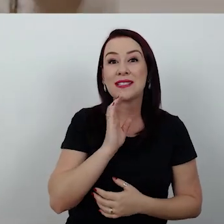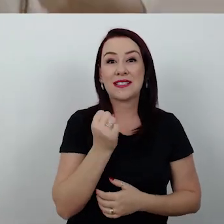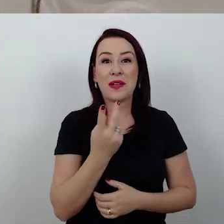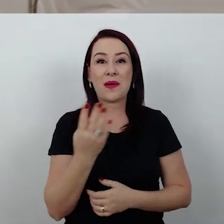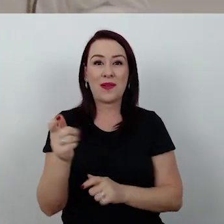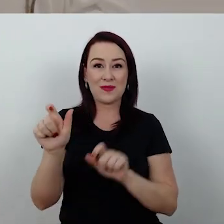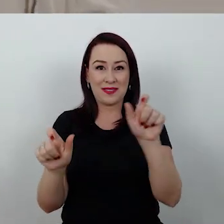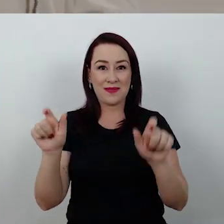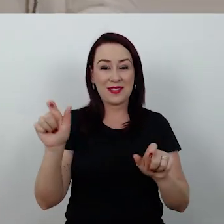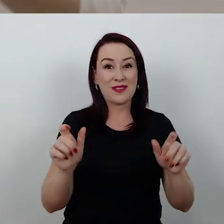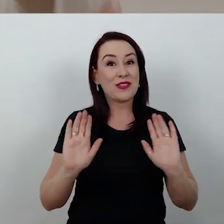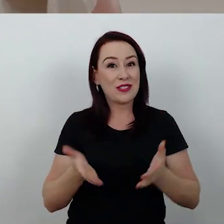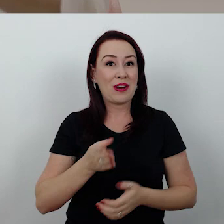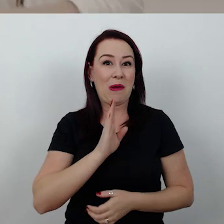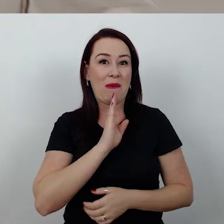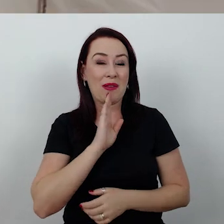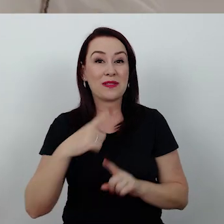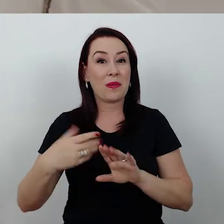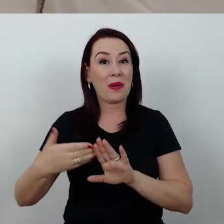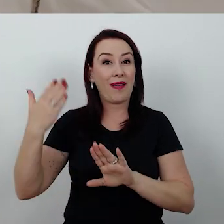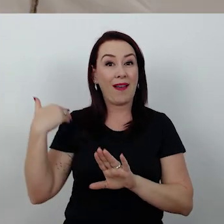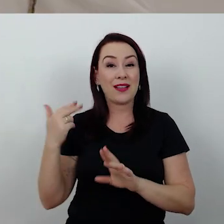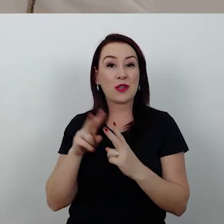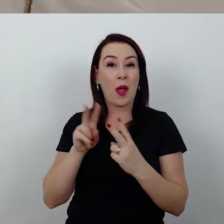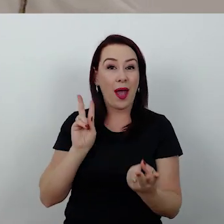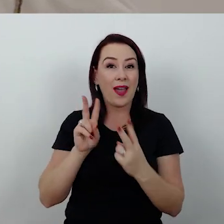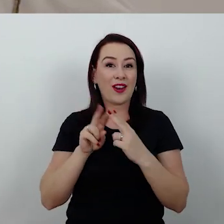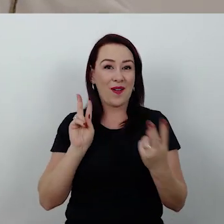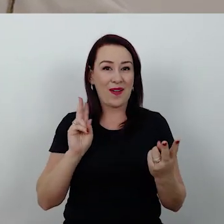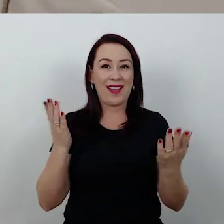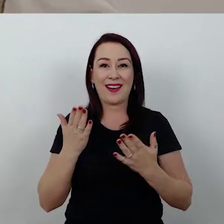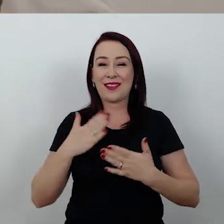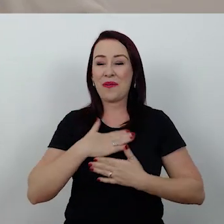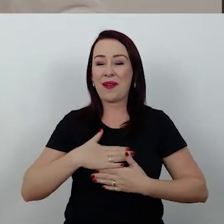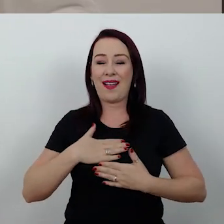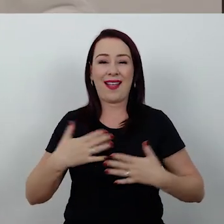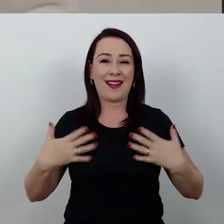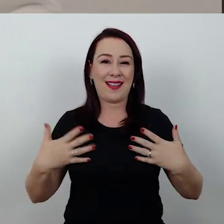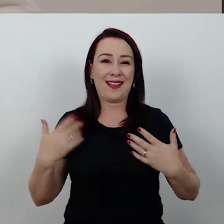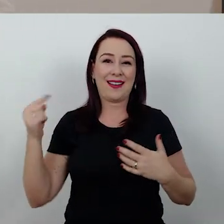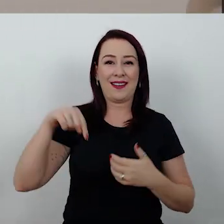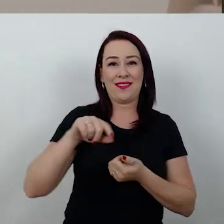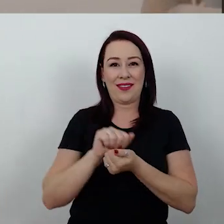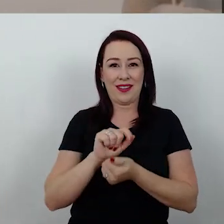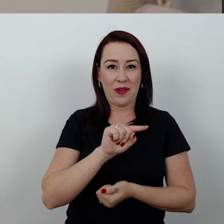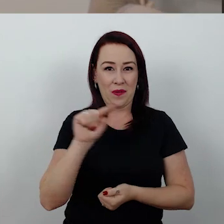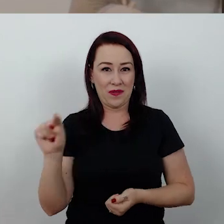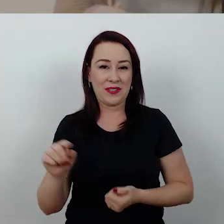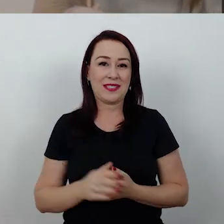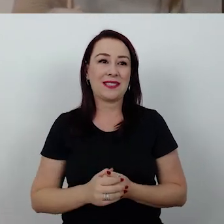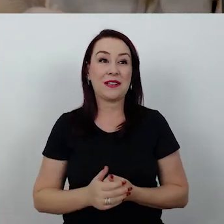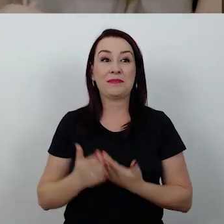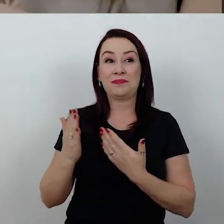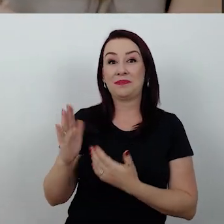presencialmente as pessoas que eu só conhecia online. Então, uma alegria poder estar aqui. Então, eu sou